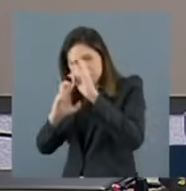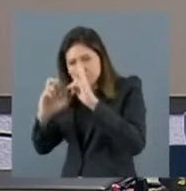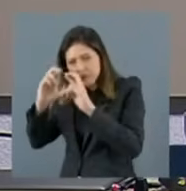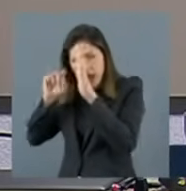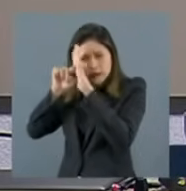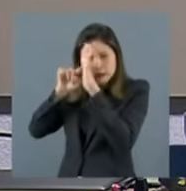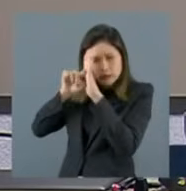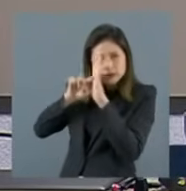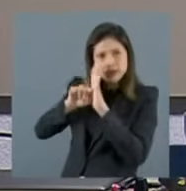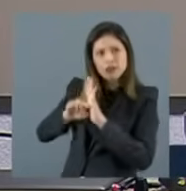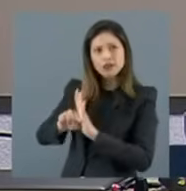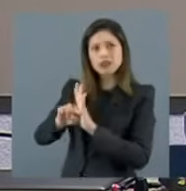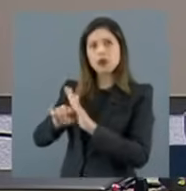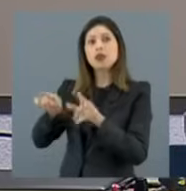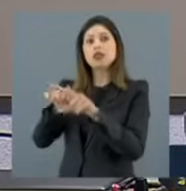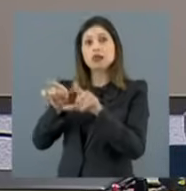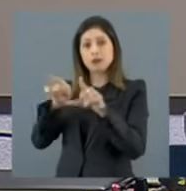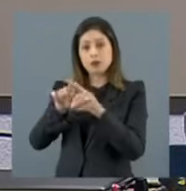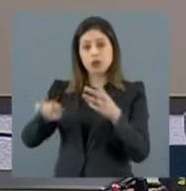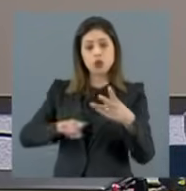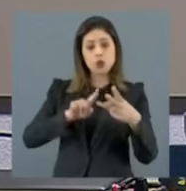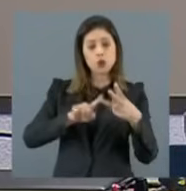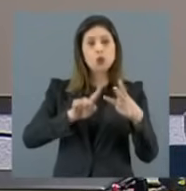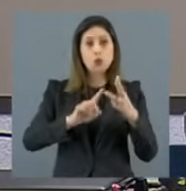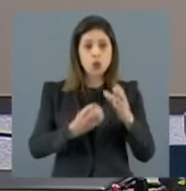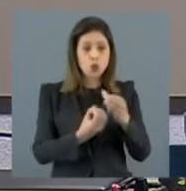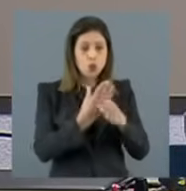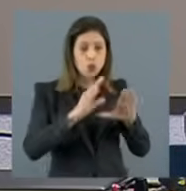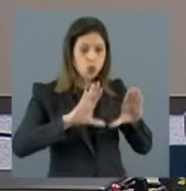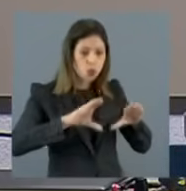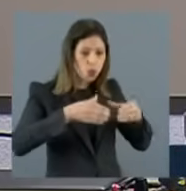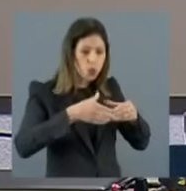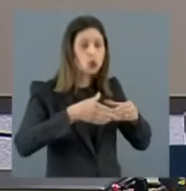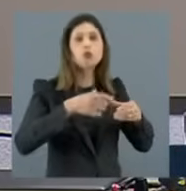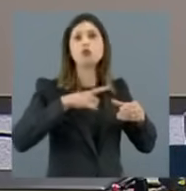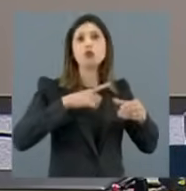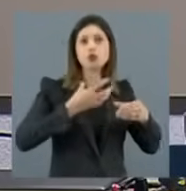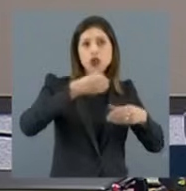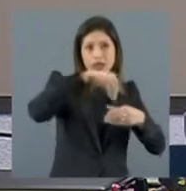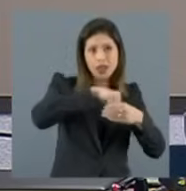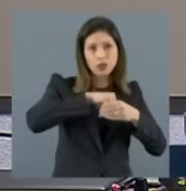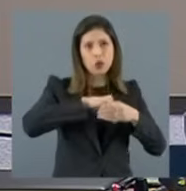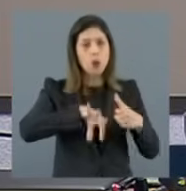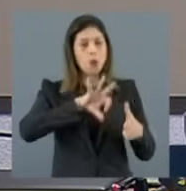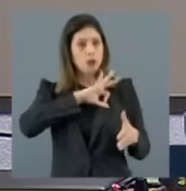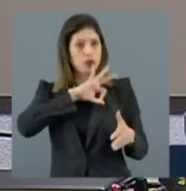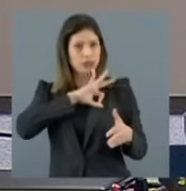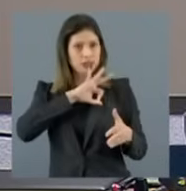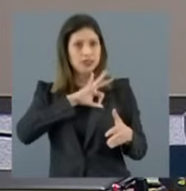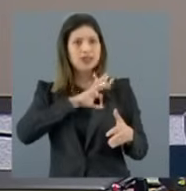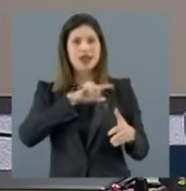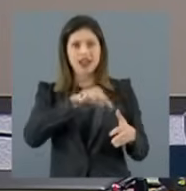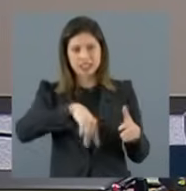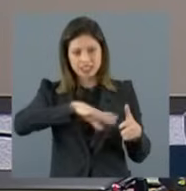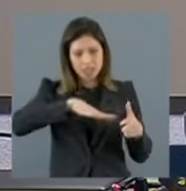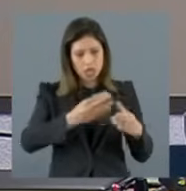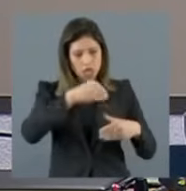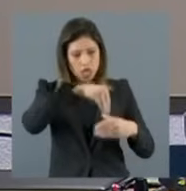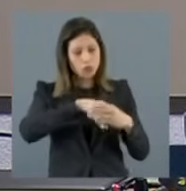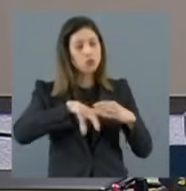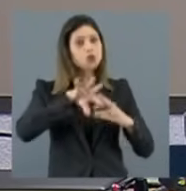Foram criados grupos policiais dentro do TSE. Hoje são vários núcleos de inteligência no TSE.